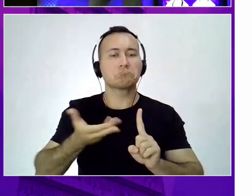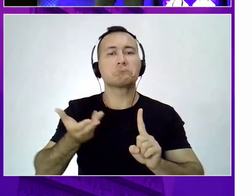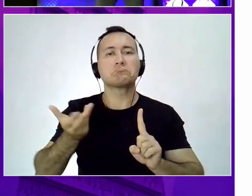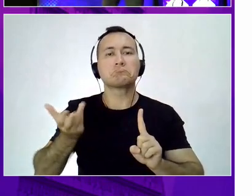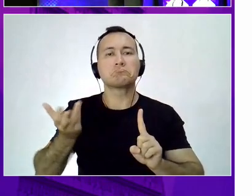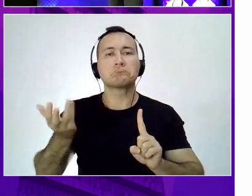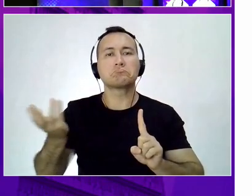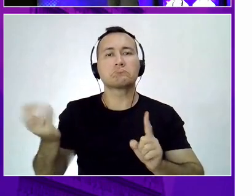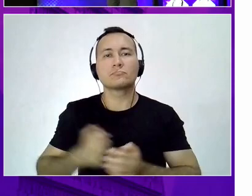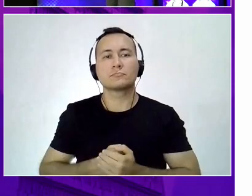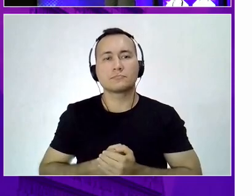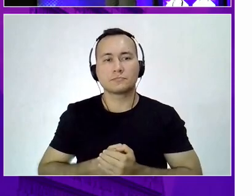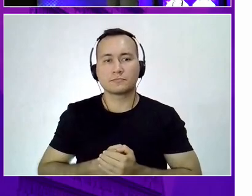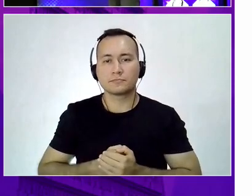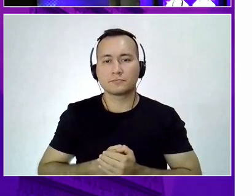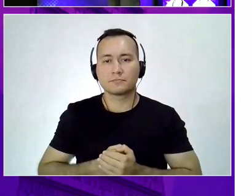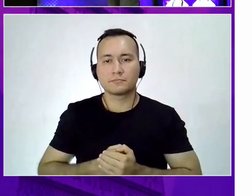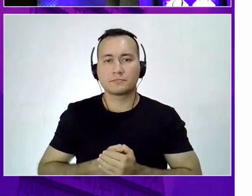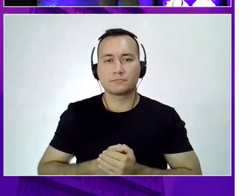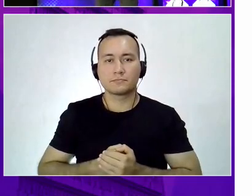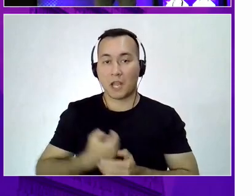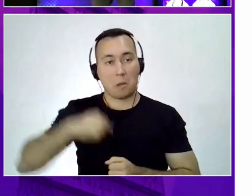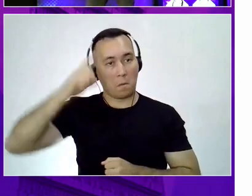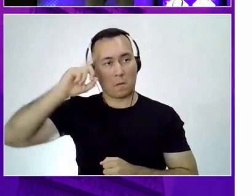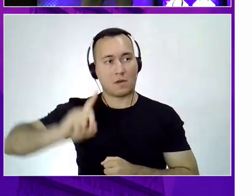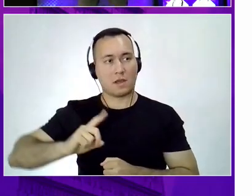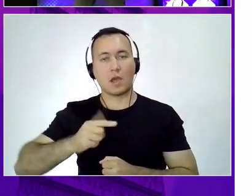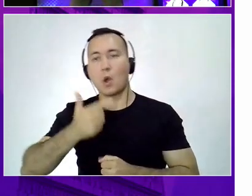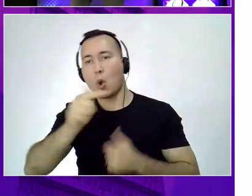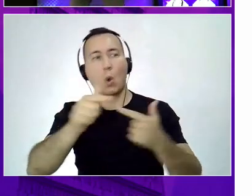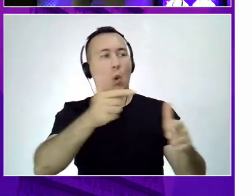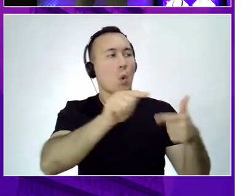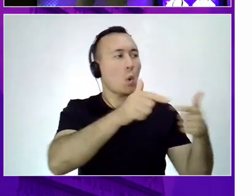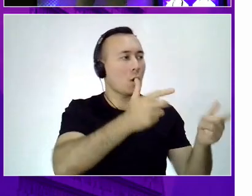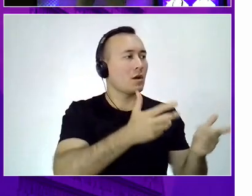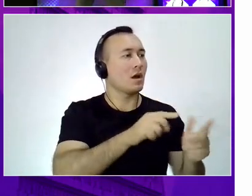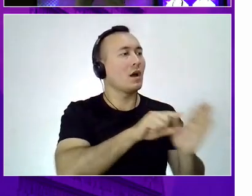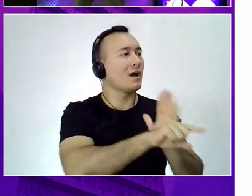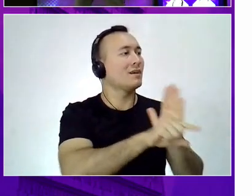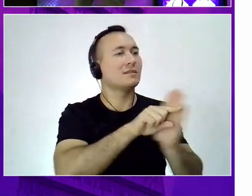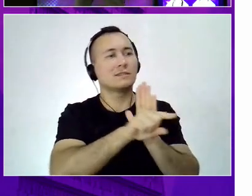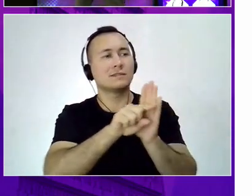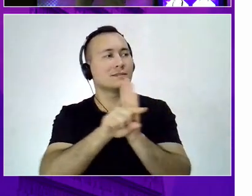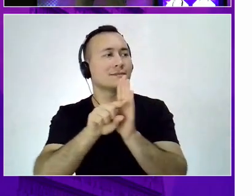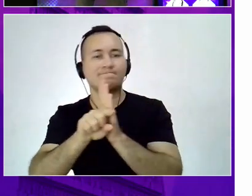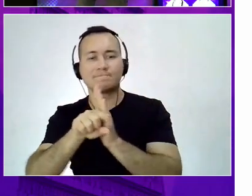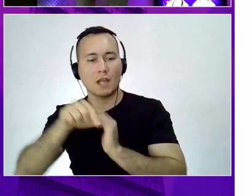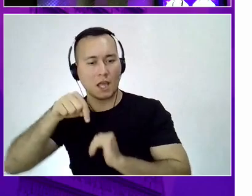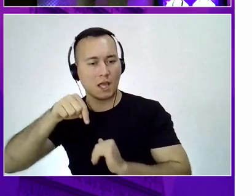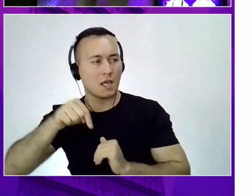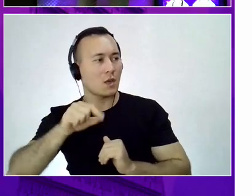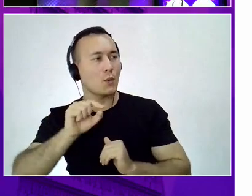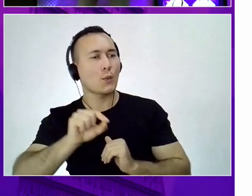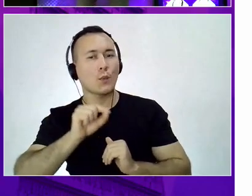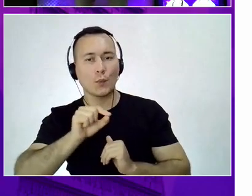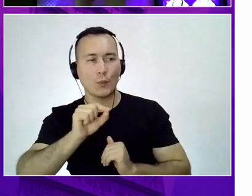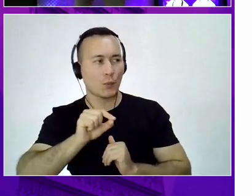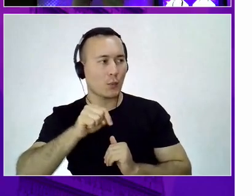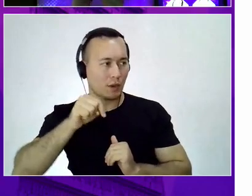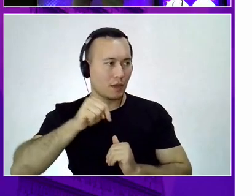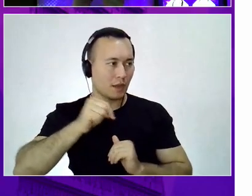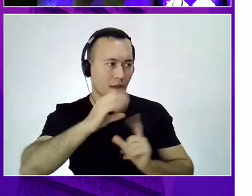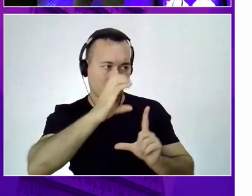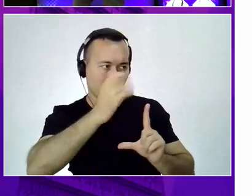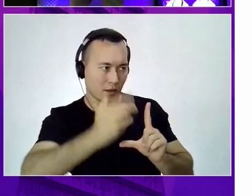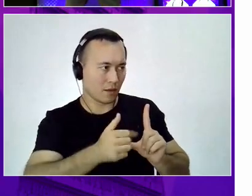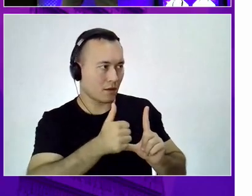tenho código e eu vou ter que ficar perguntando para terceiros, ficar acessando outras ferramentas para conseguir entender se aquele meu código está ok ou